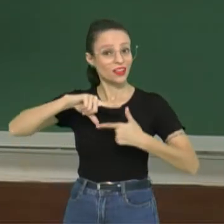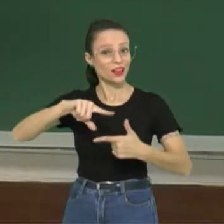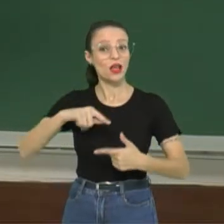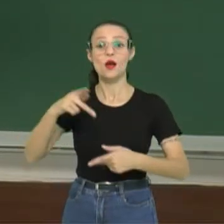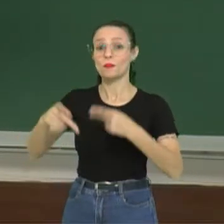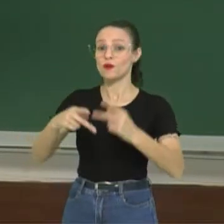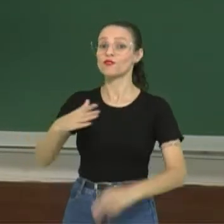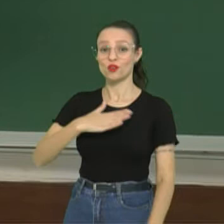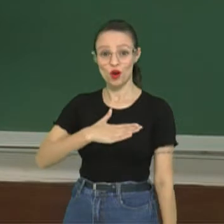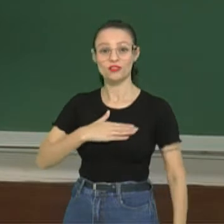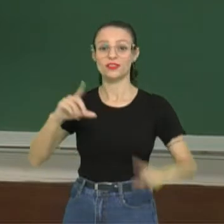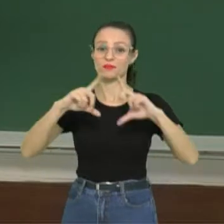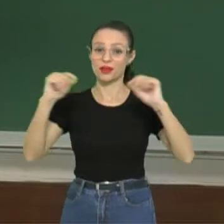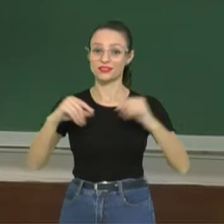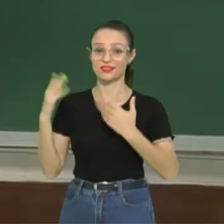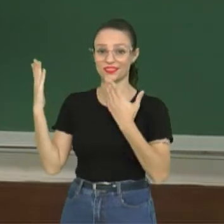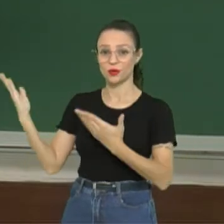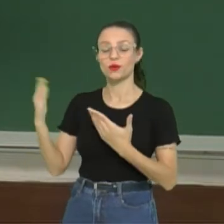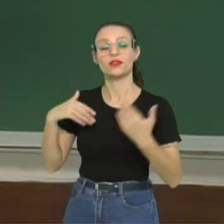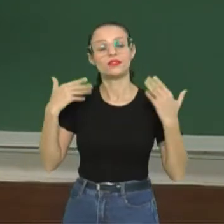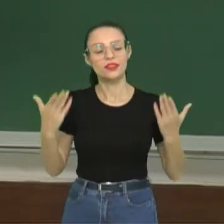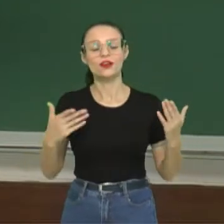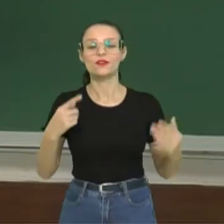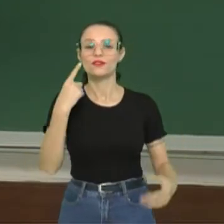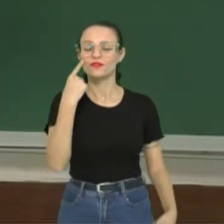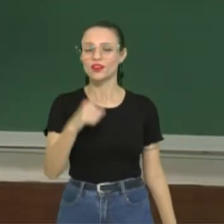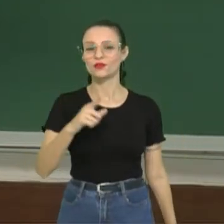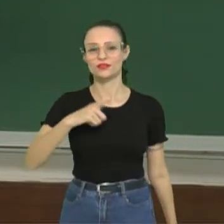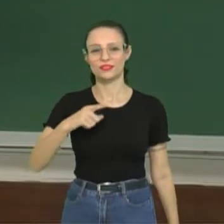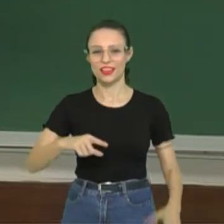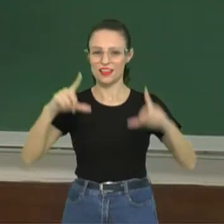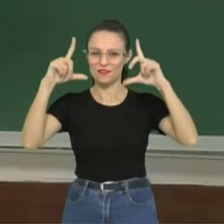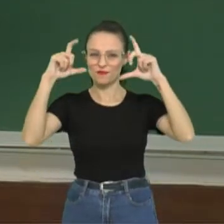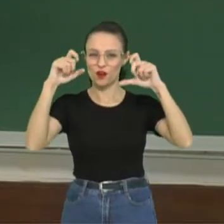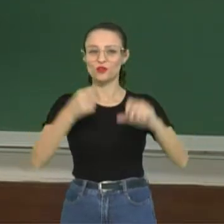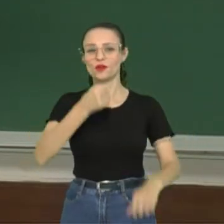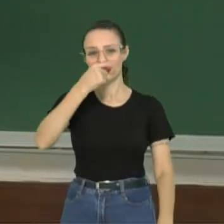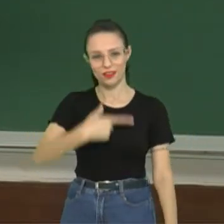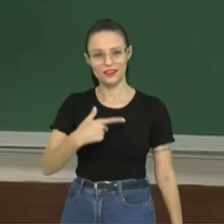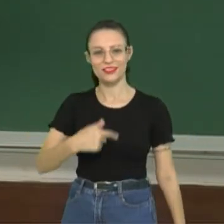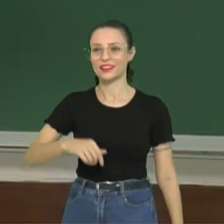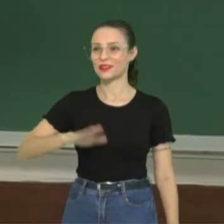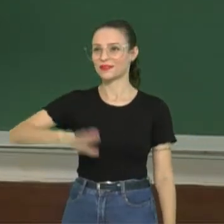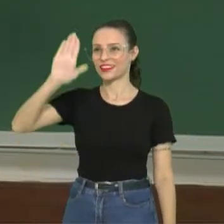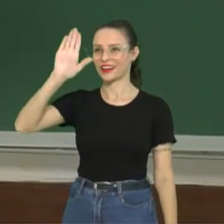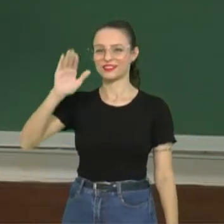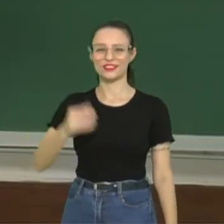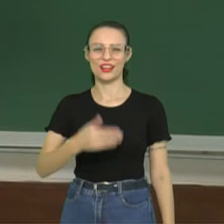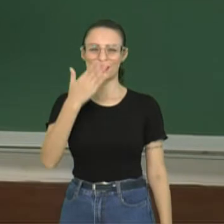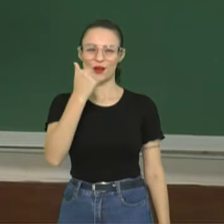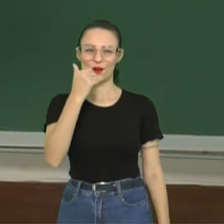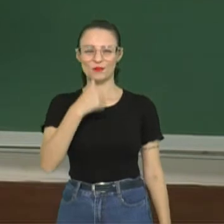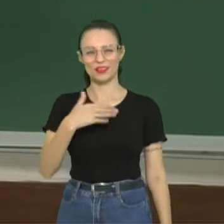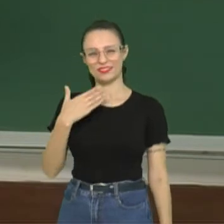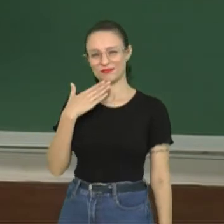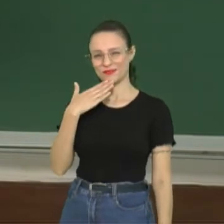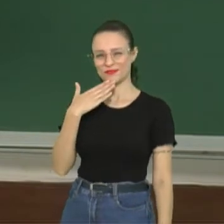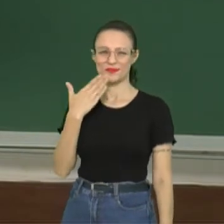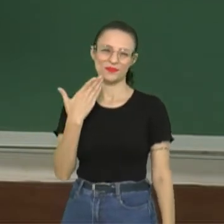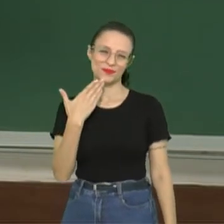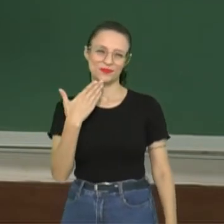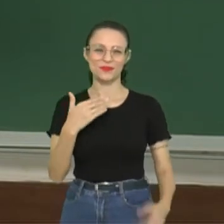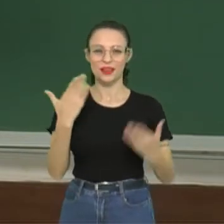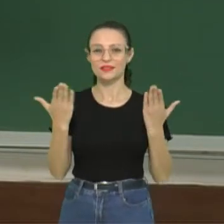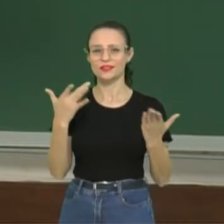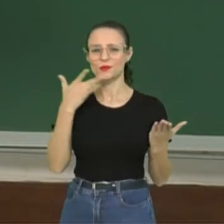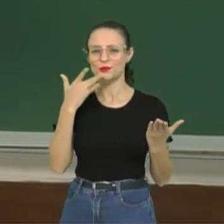povo gosta que é o pastelzinho então muitas vezes a gente tem até fotos engraçadas esses políticos comendo pastel e fazendo careta não